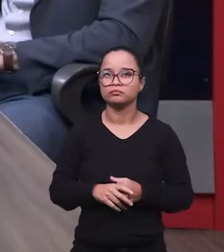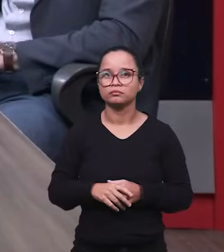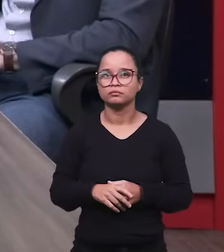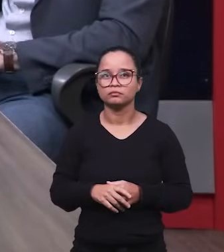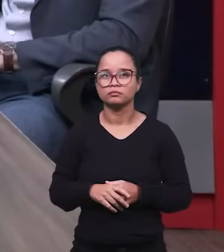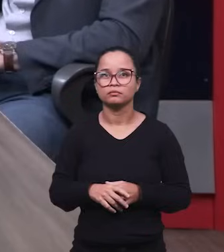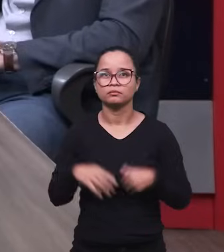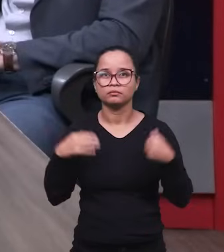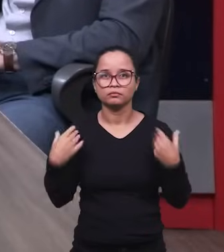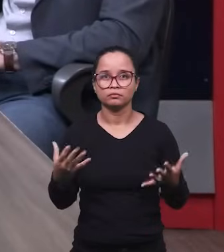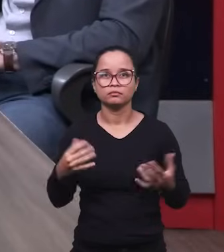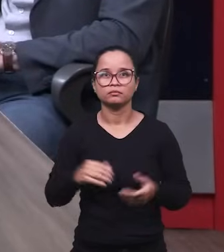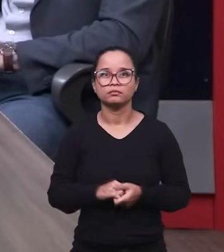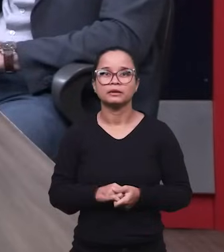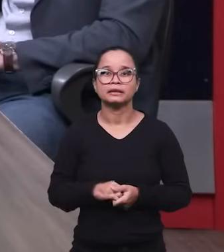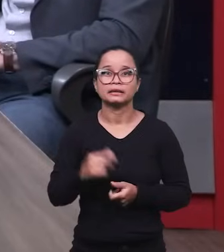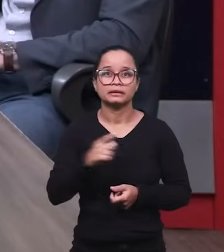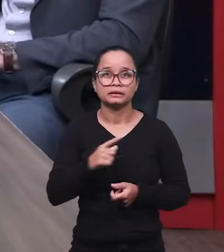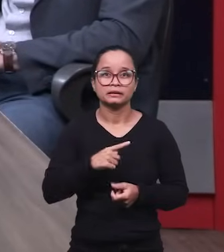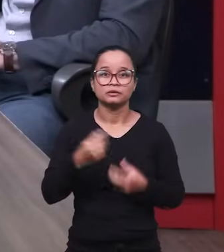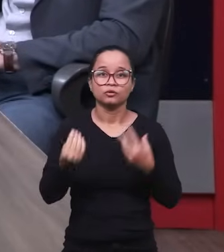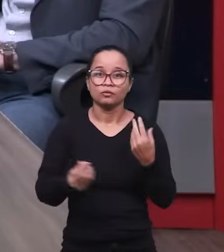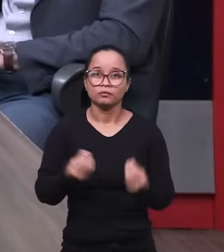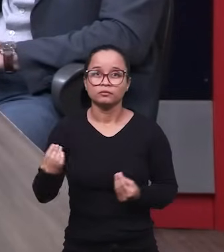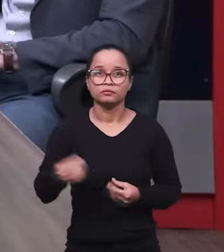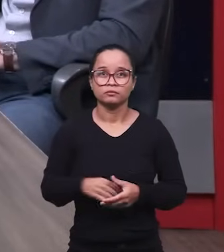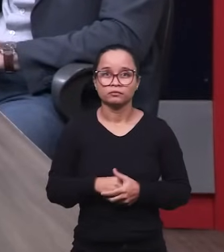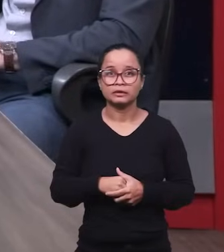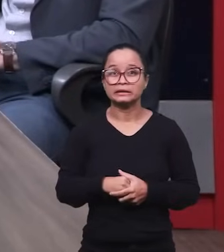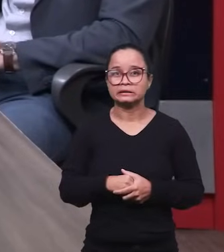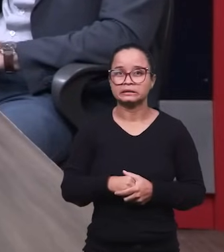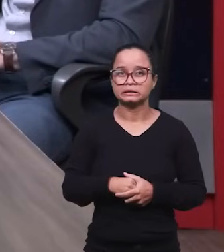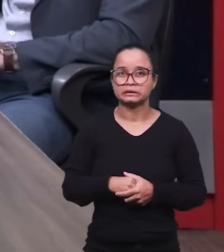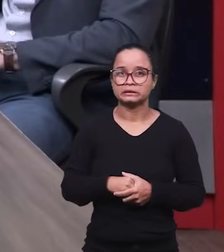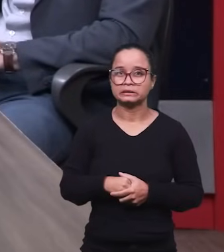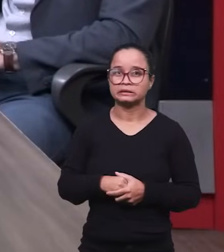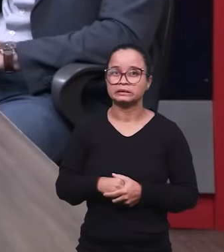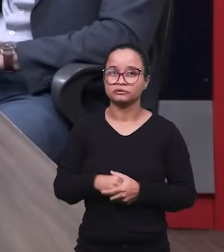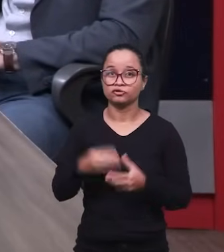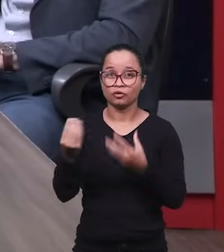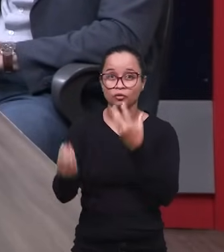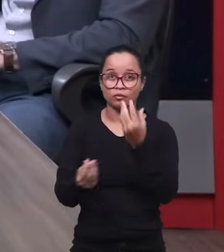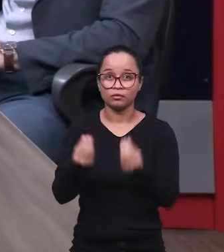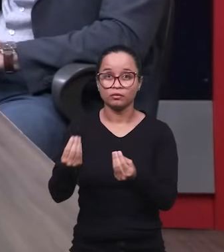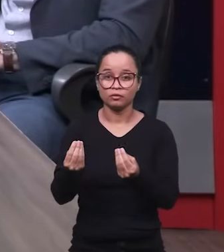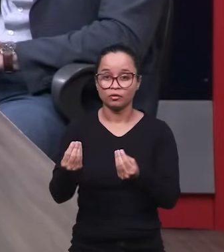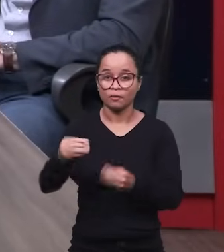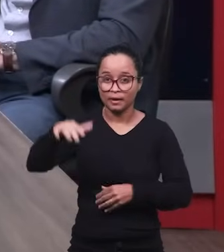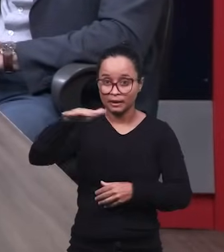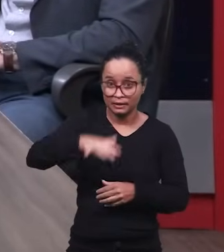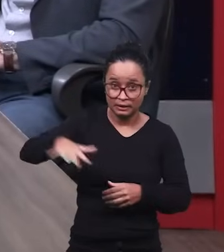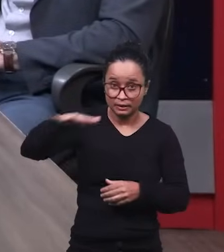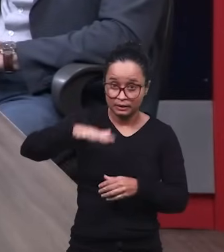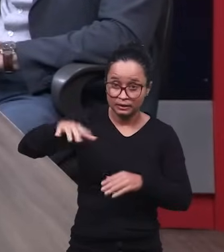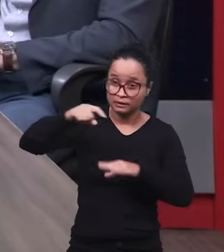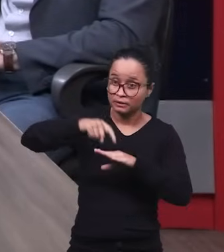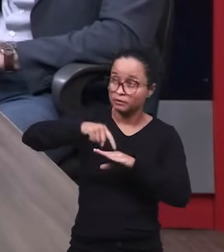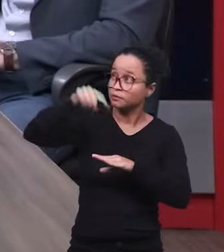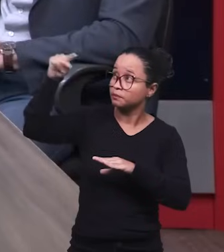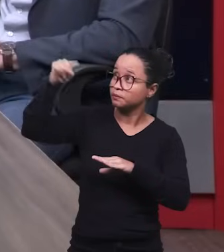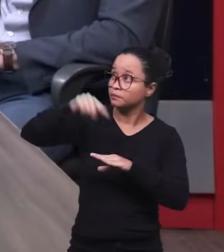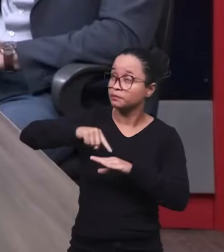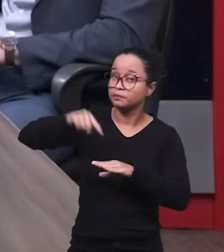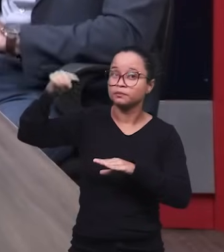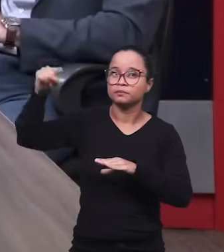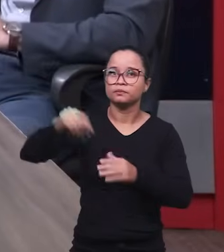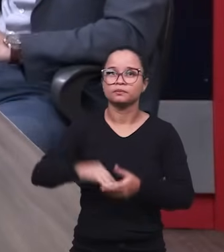de planetas, havia uma deformação do tecido do espaço-tempo, que a gente